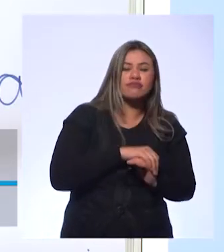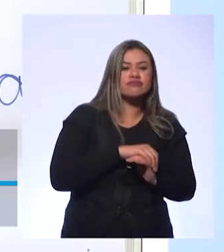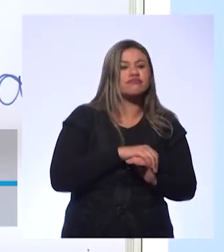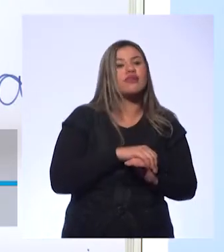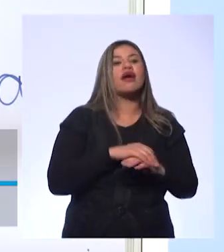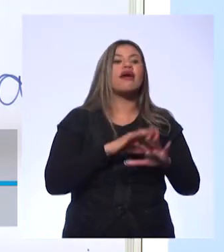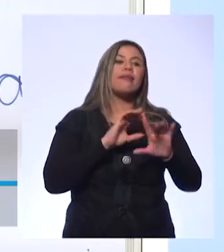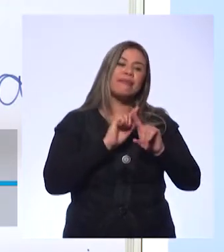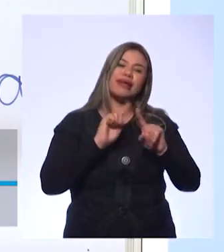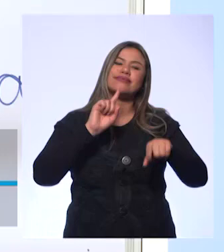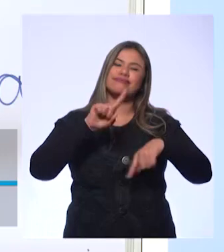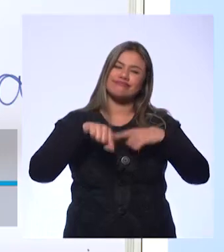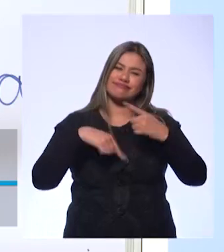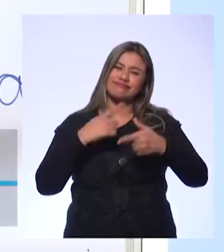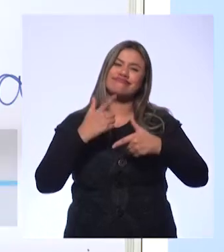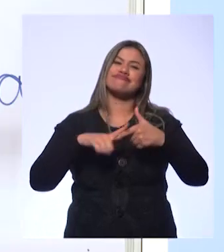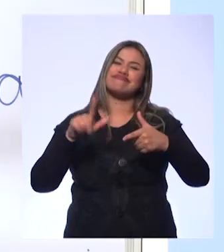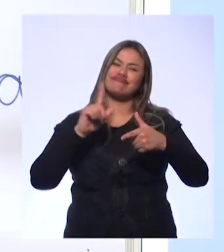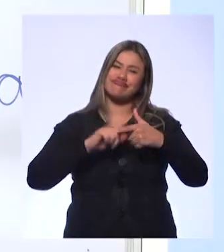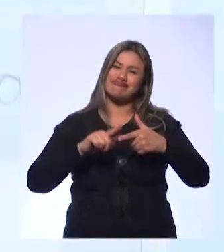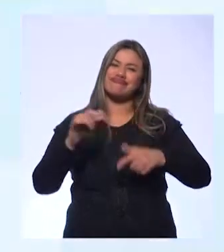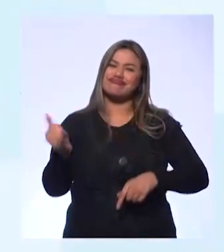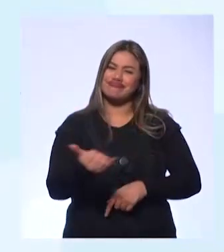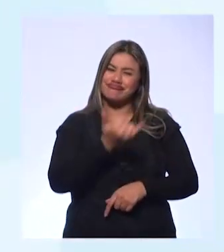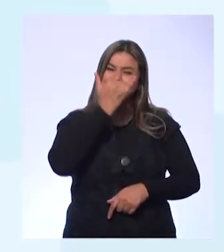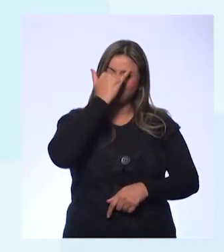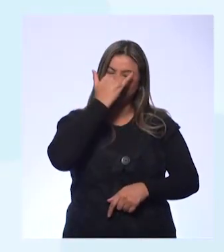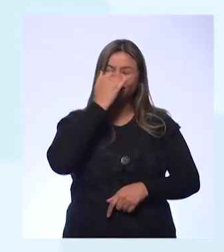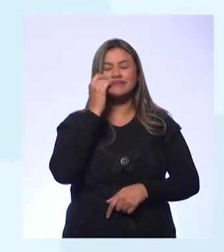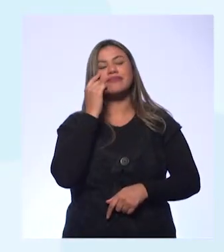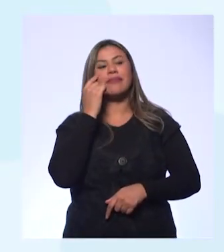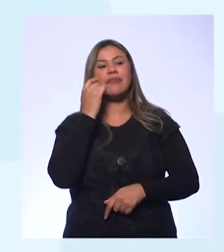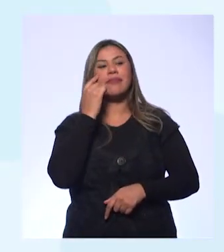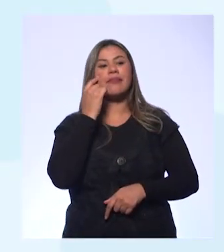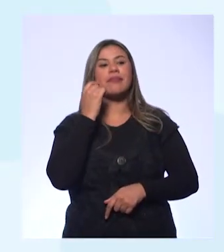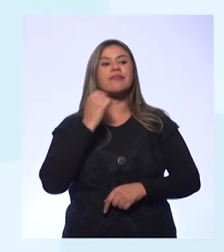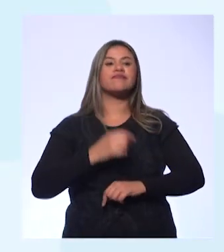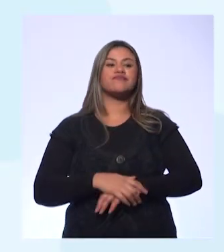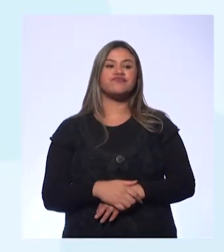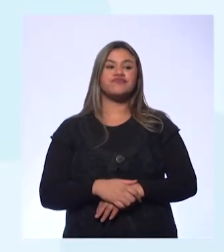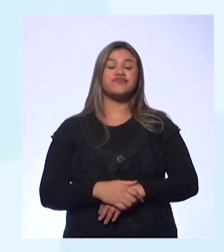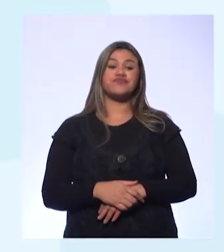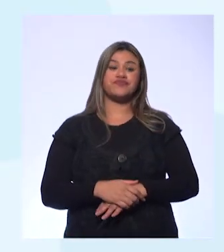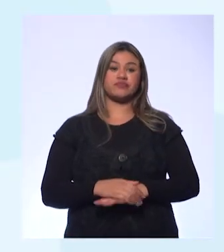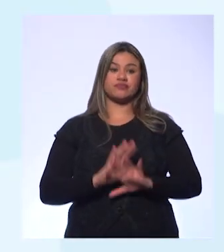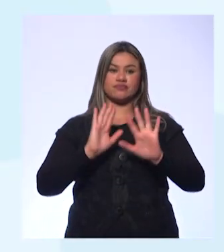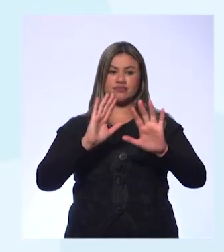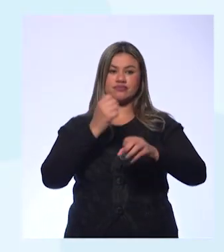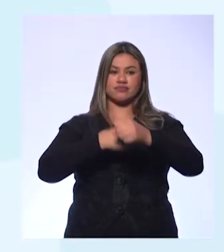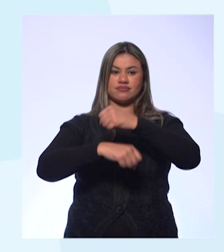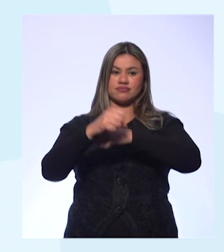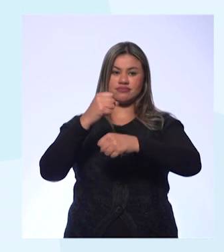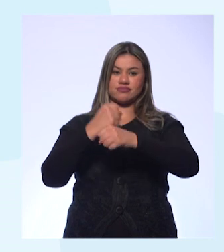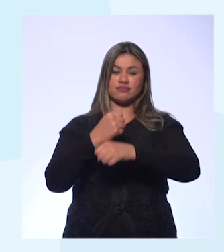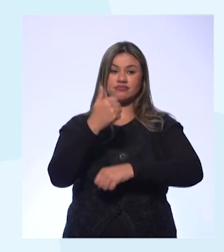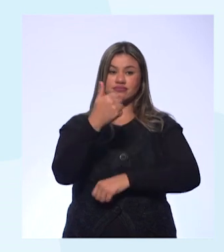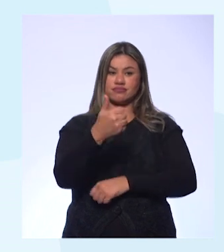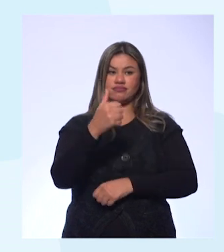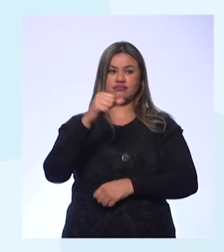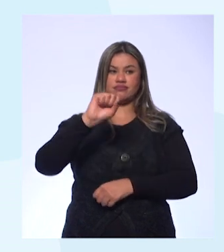mas não deu muito certo pessoal vamos voltar então para tela Bom vamos lá 1864